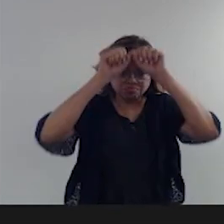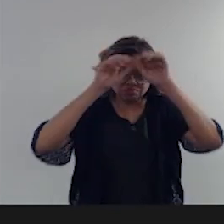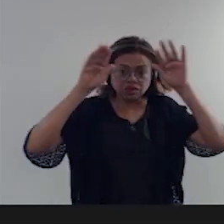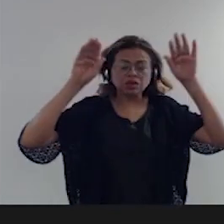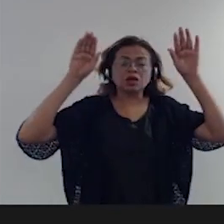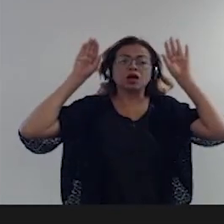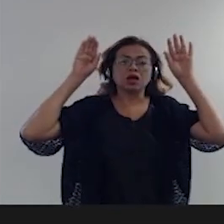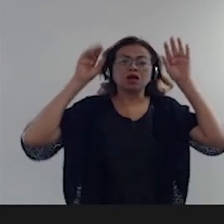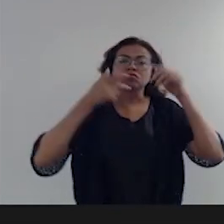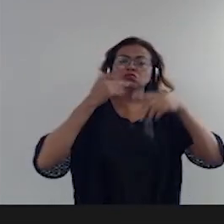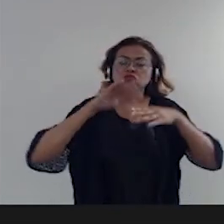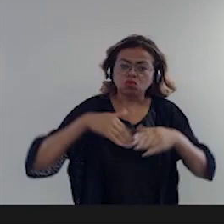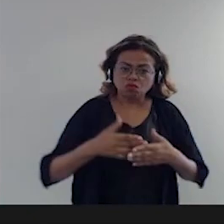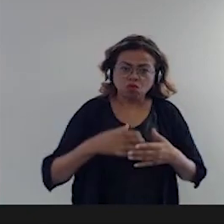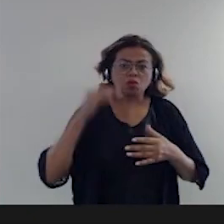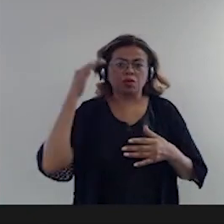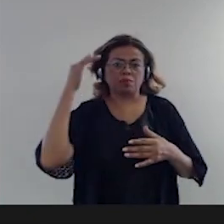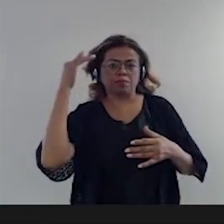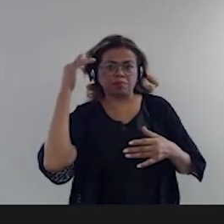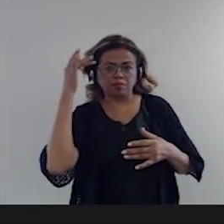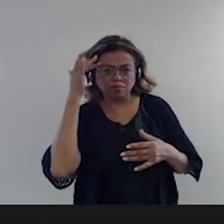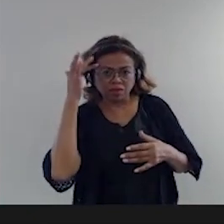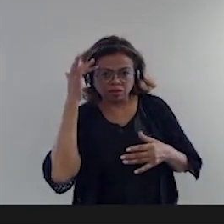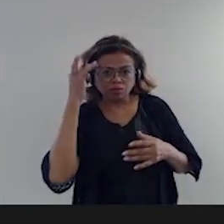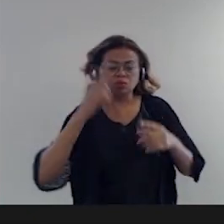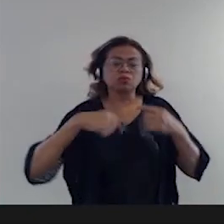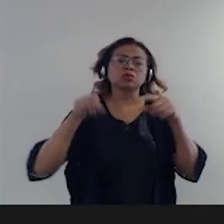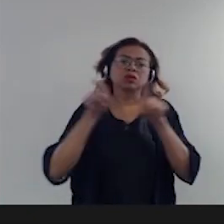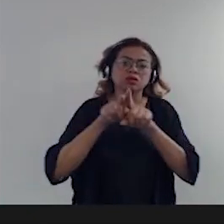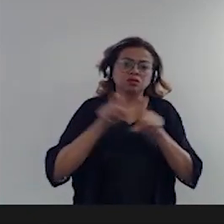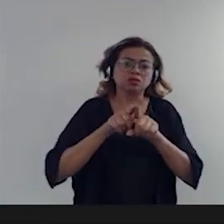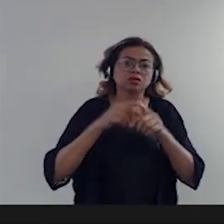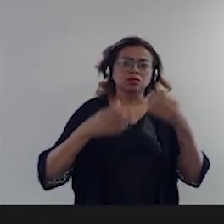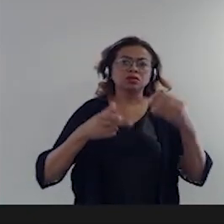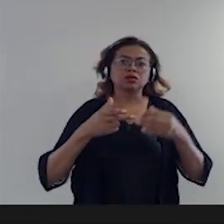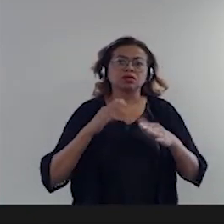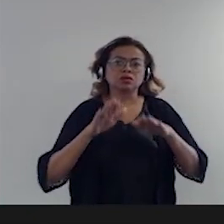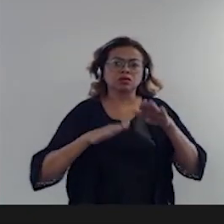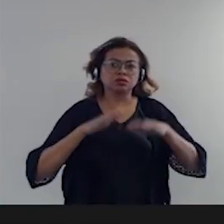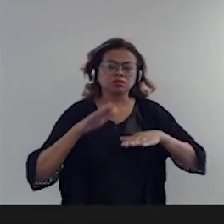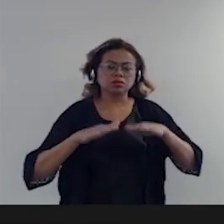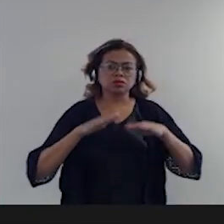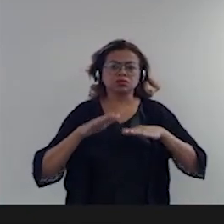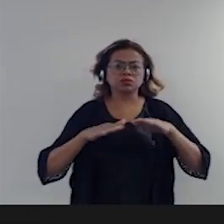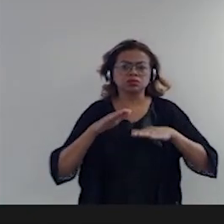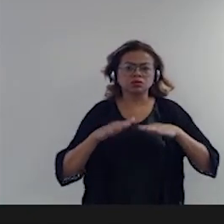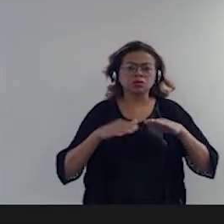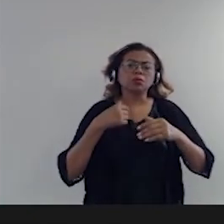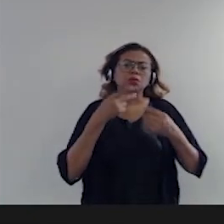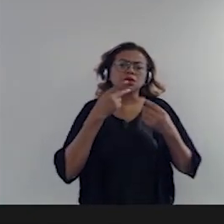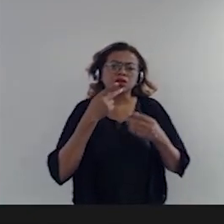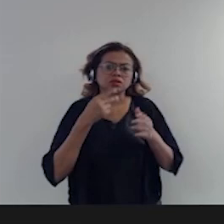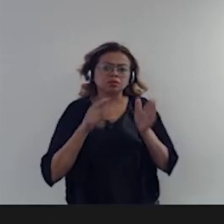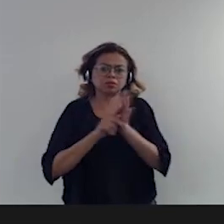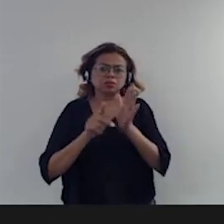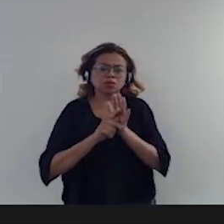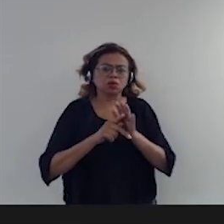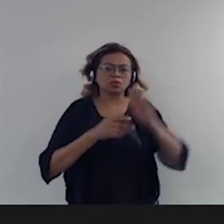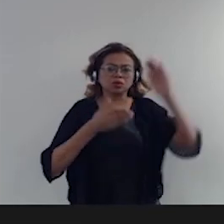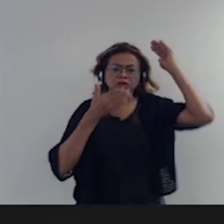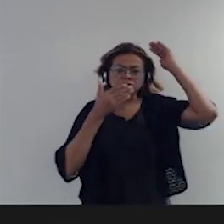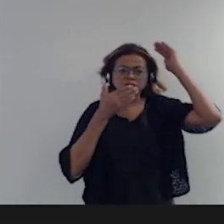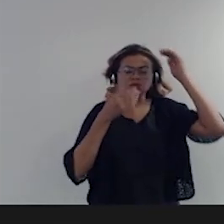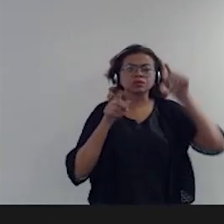bastante efetiva, em especial o Judiciário Federal, cuja competência é tratar das questões indígenas,